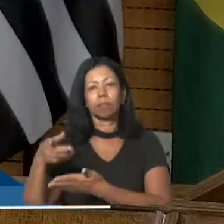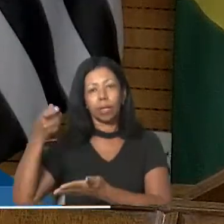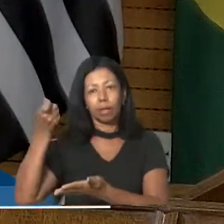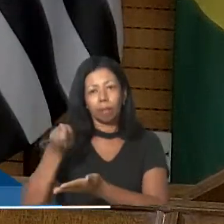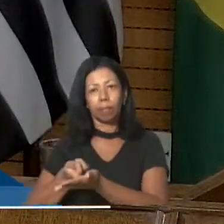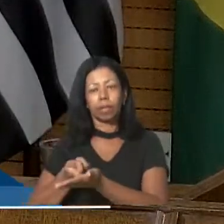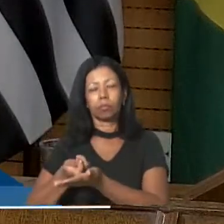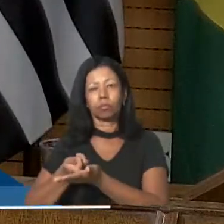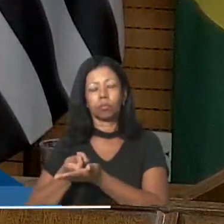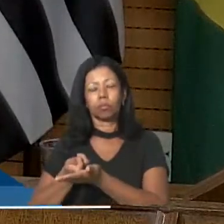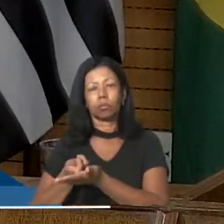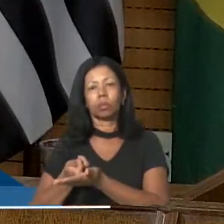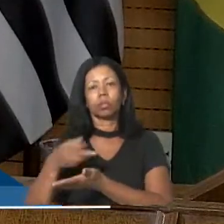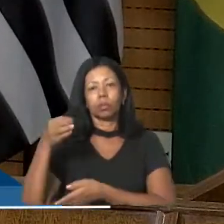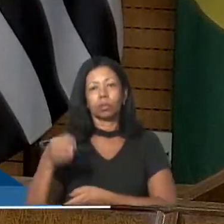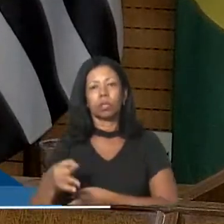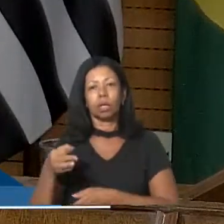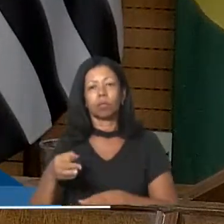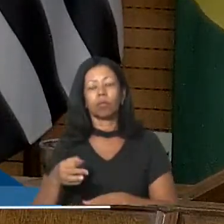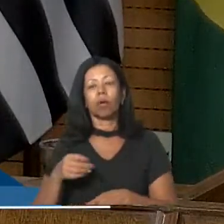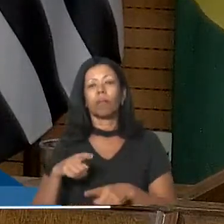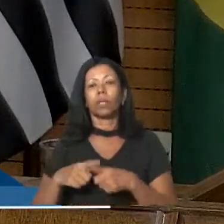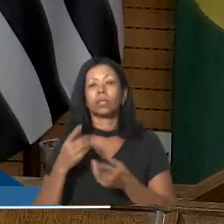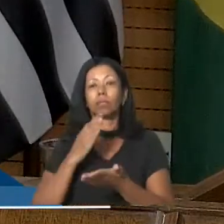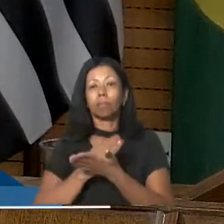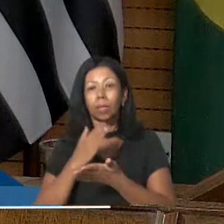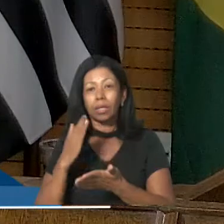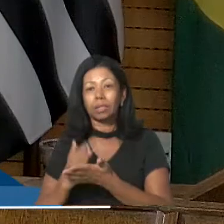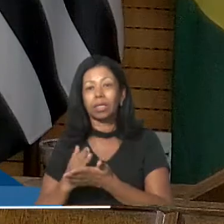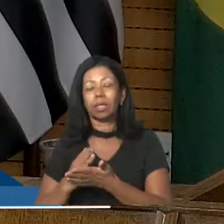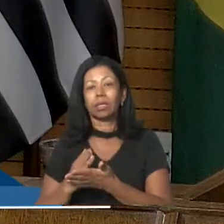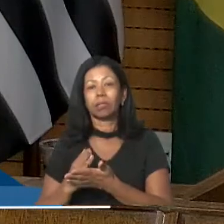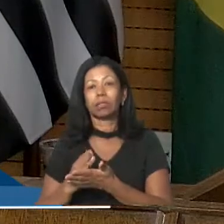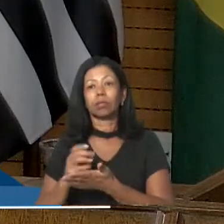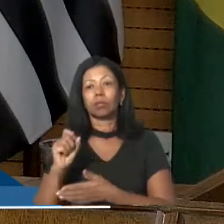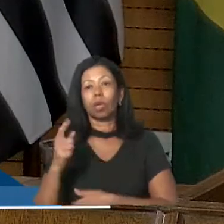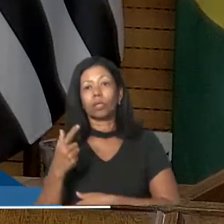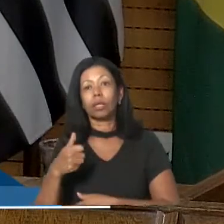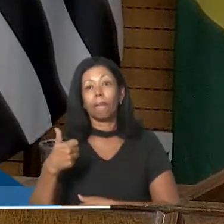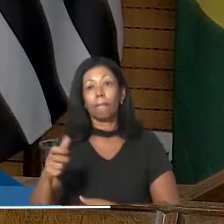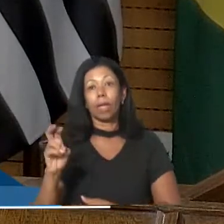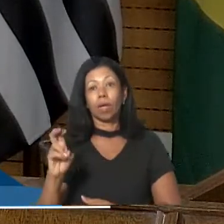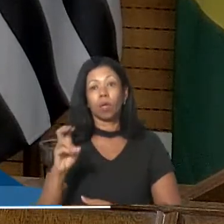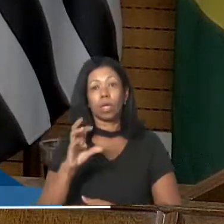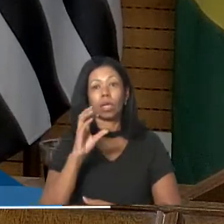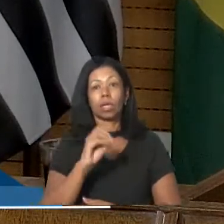acordo. E essas parcelas, senhores, elas chegam até a R$ 1.500 mensais.